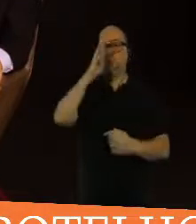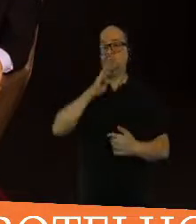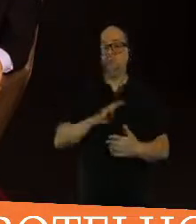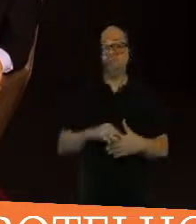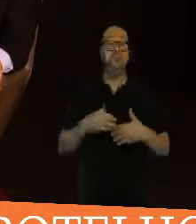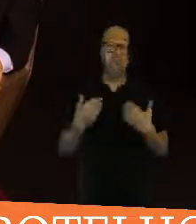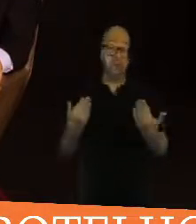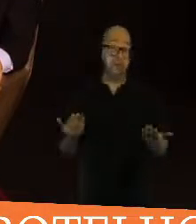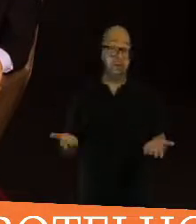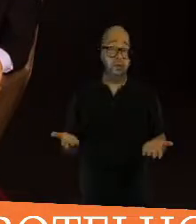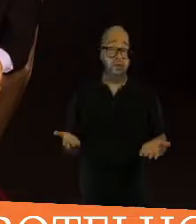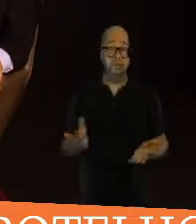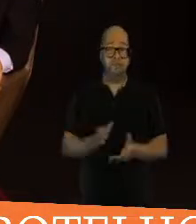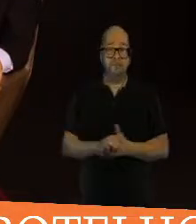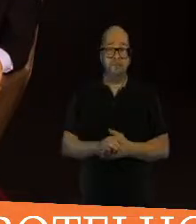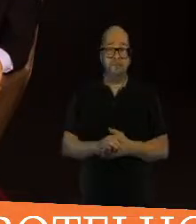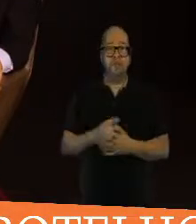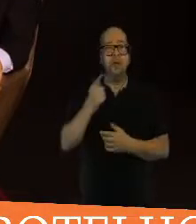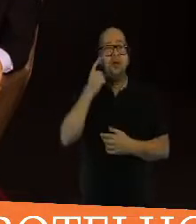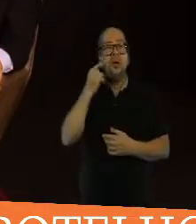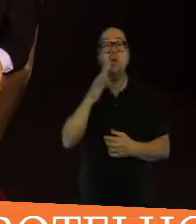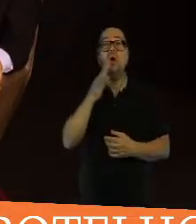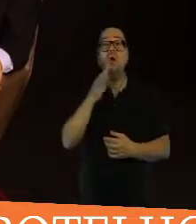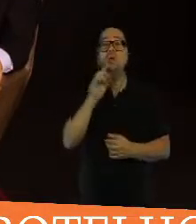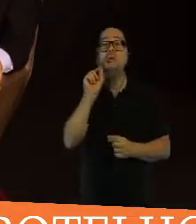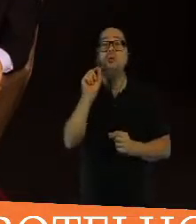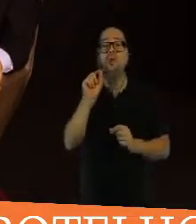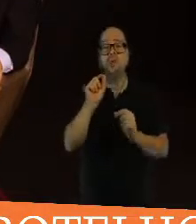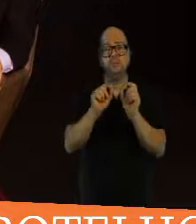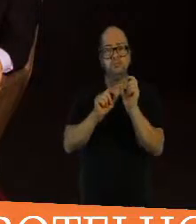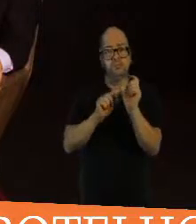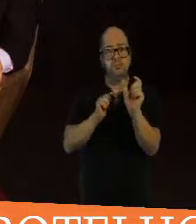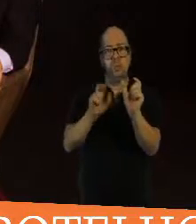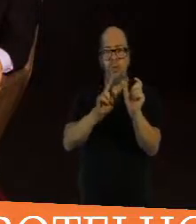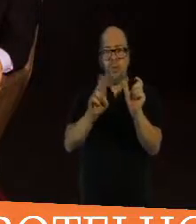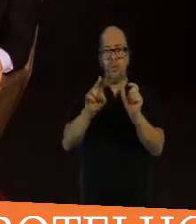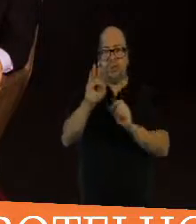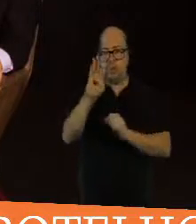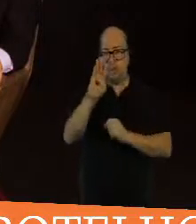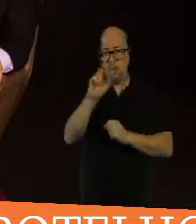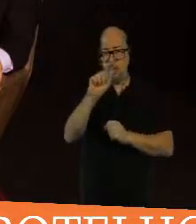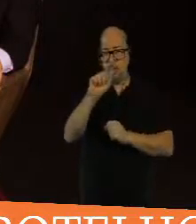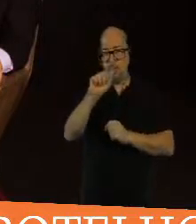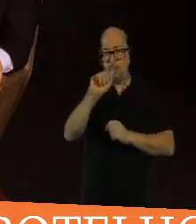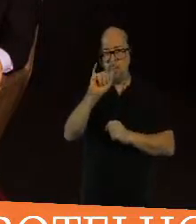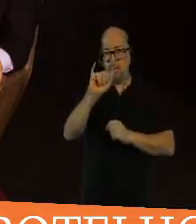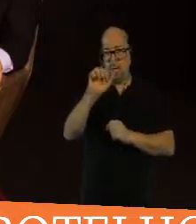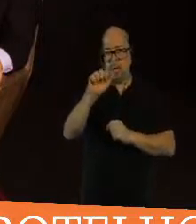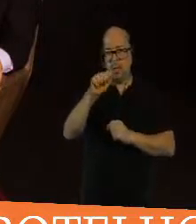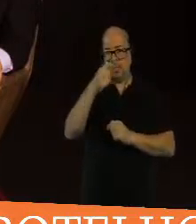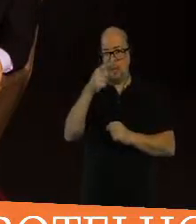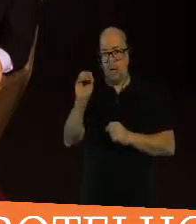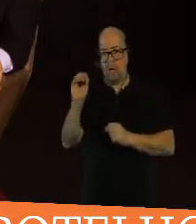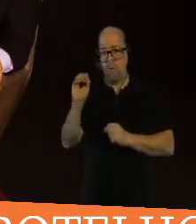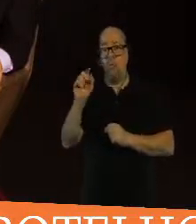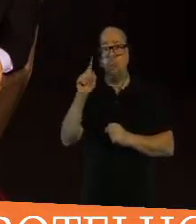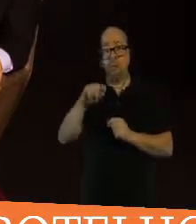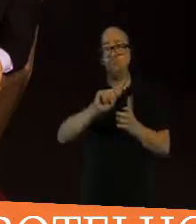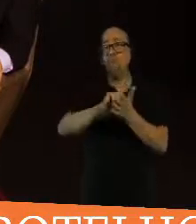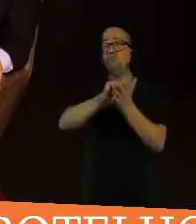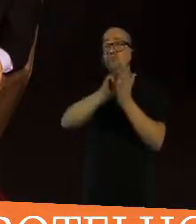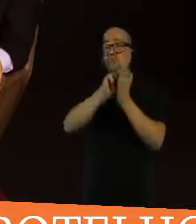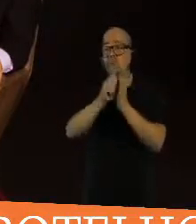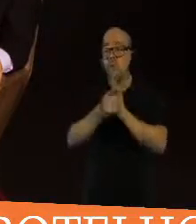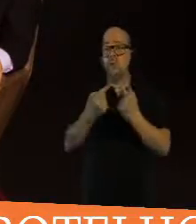vocês conhecerem um pouquinho do baião, né, que é esse subgênero da música brasileira,